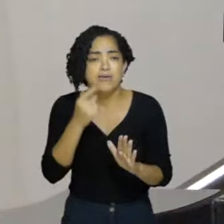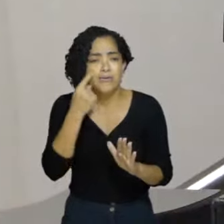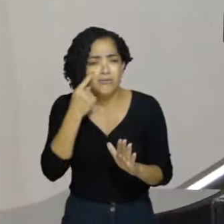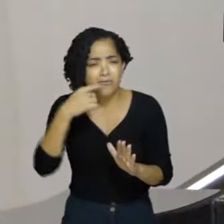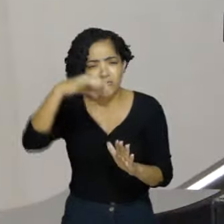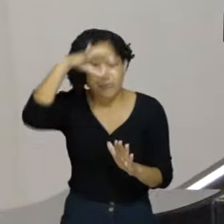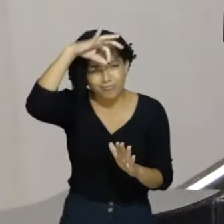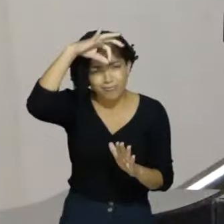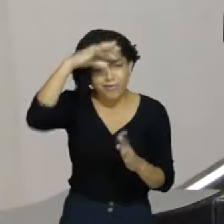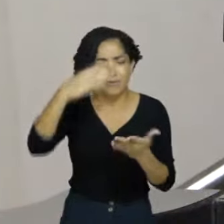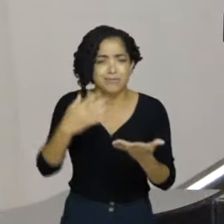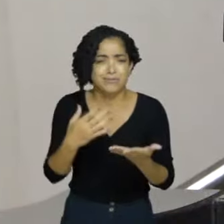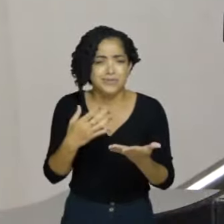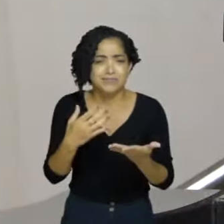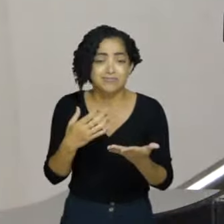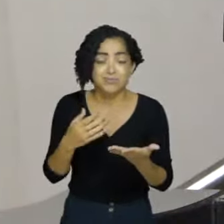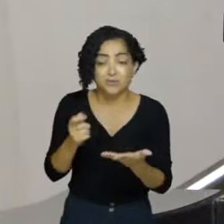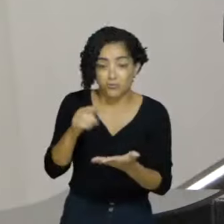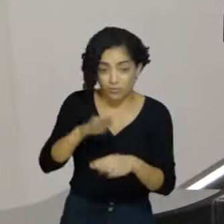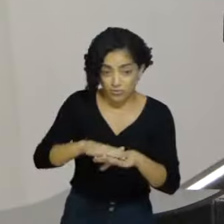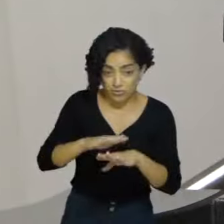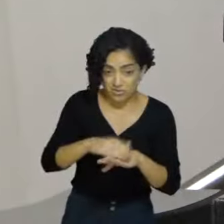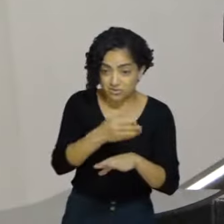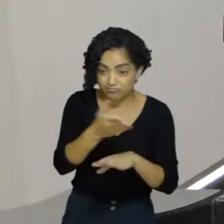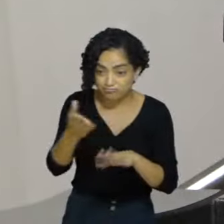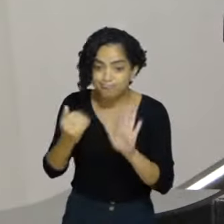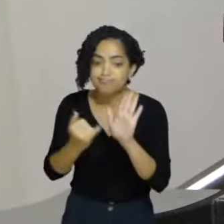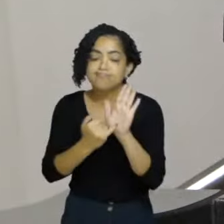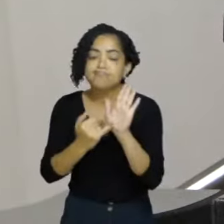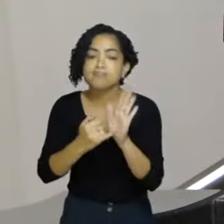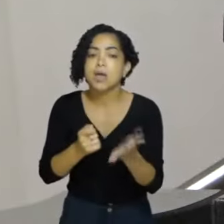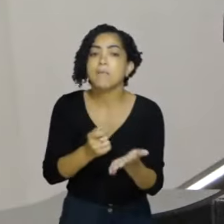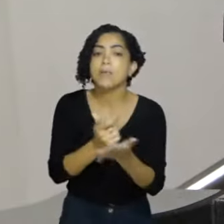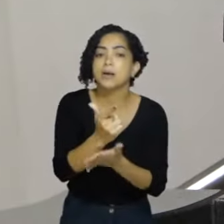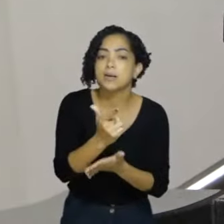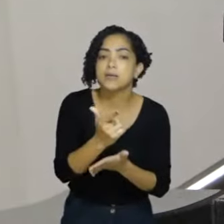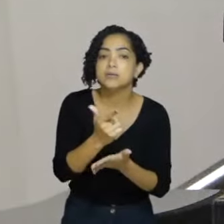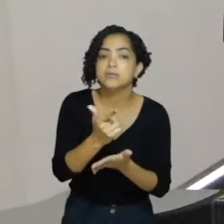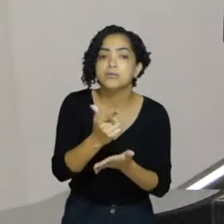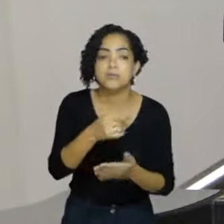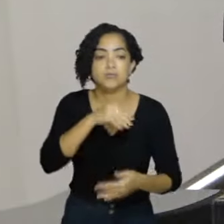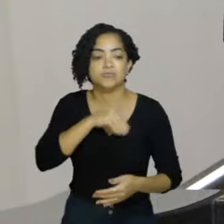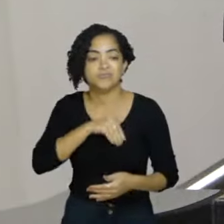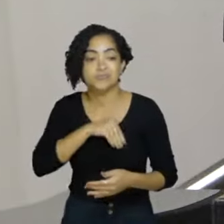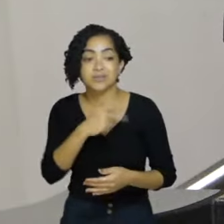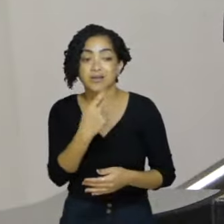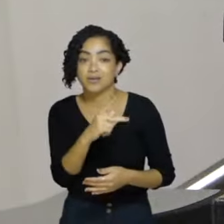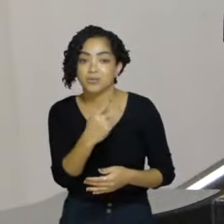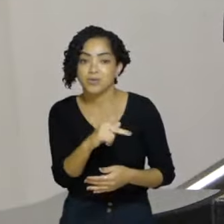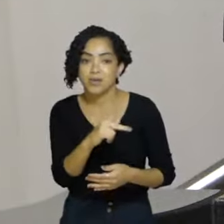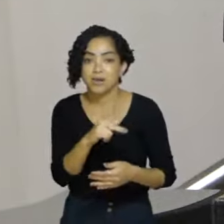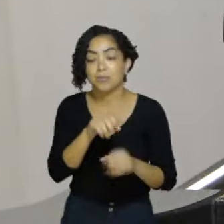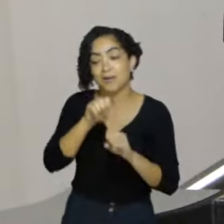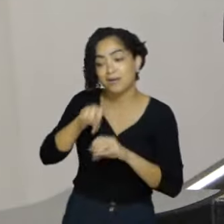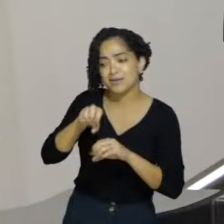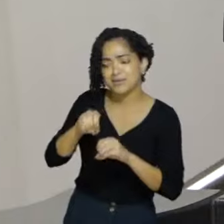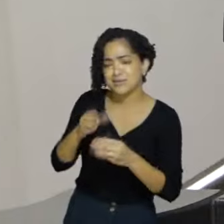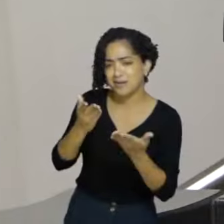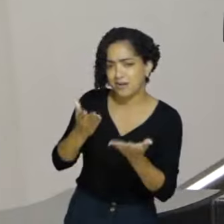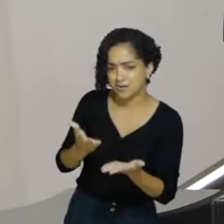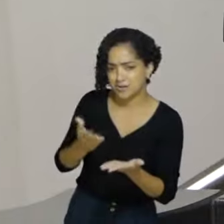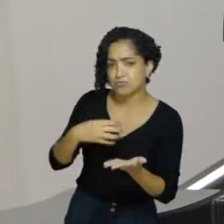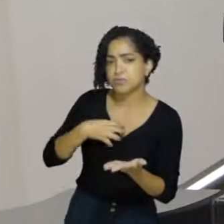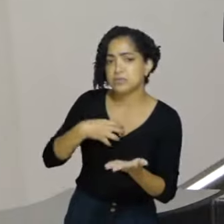senhores, o senhor está pagando o seu imposto para pagar o salário dessa professora, para ela ensinar isso para o seu filho. Como é que você se